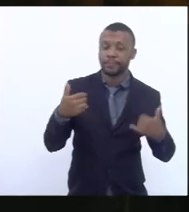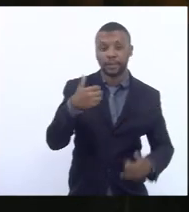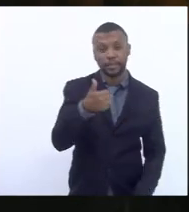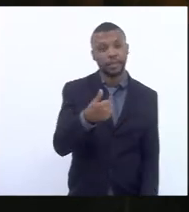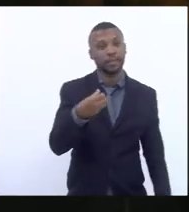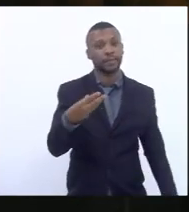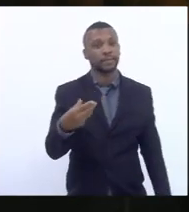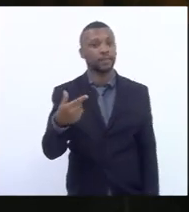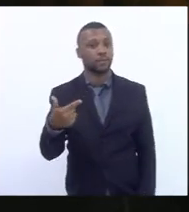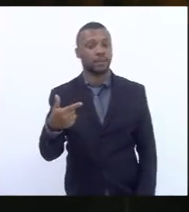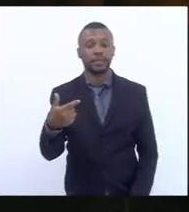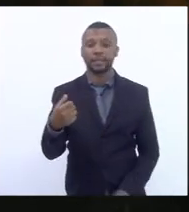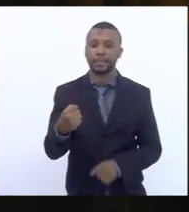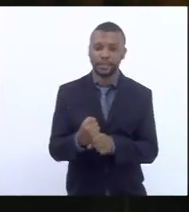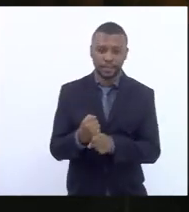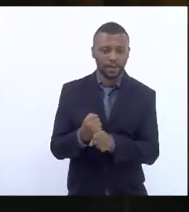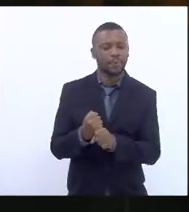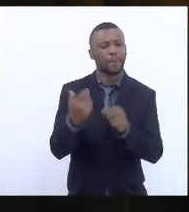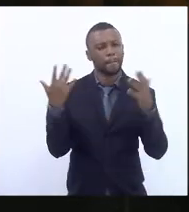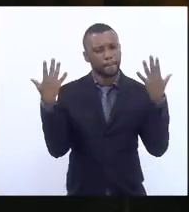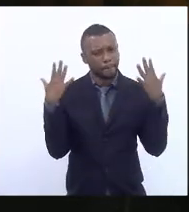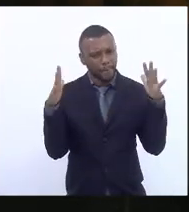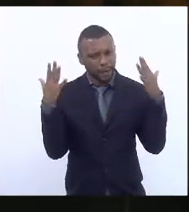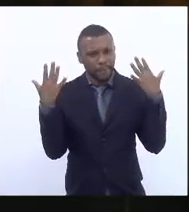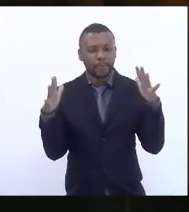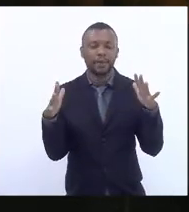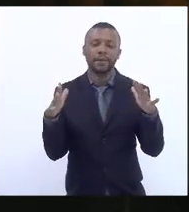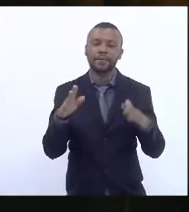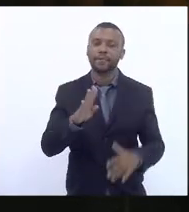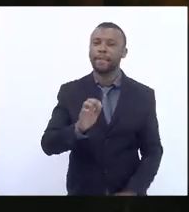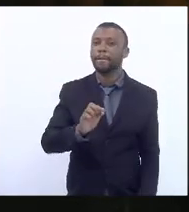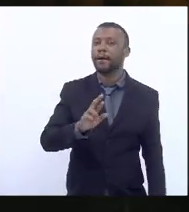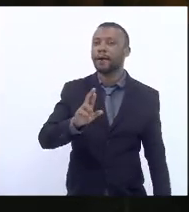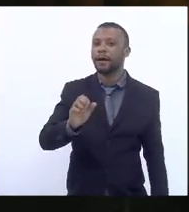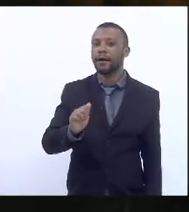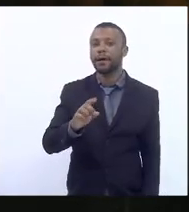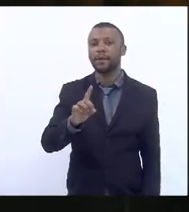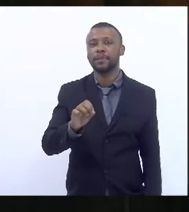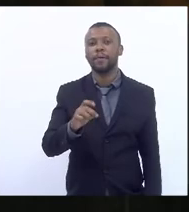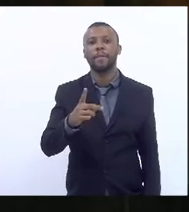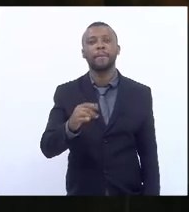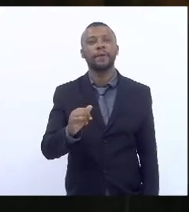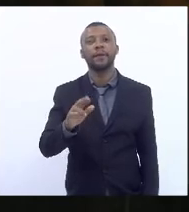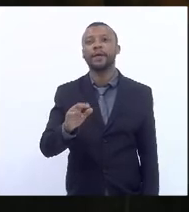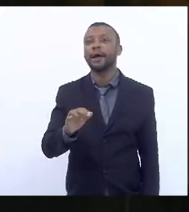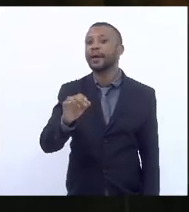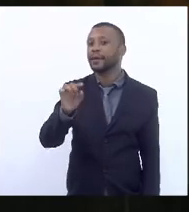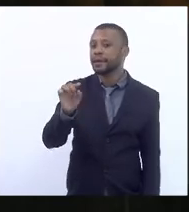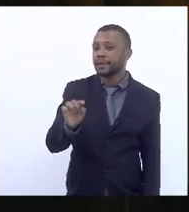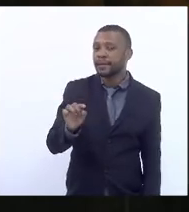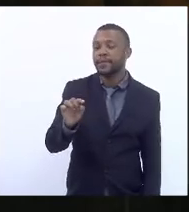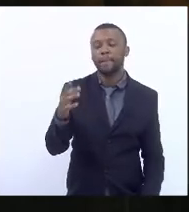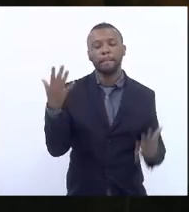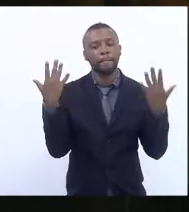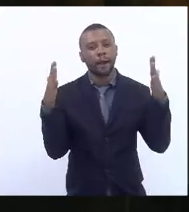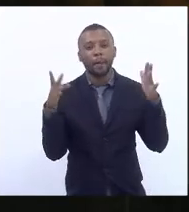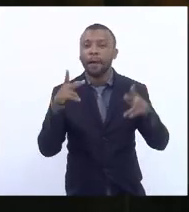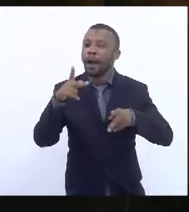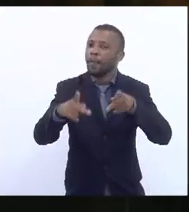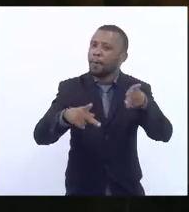anos. Parabéns, Barra do Piraí. Parabéns à cidade, parabéns ao povo barrense, povo